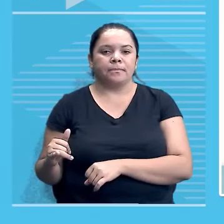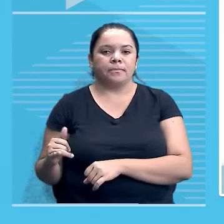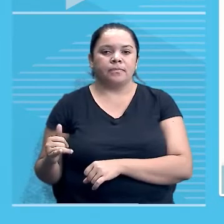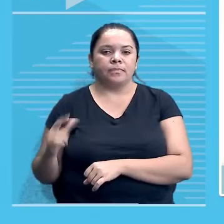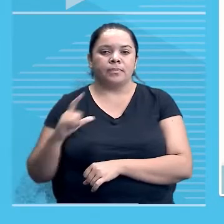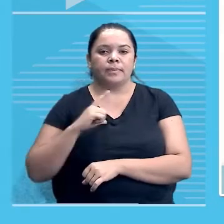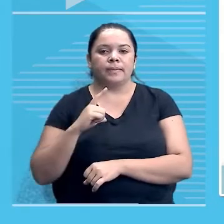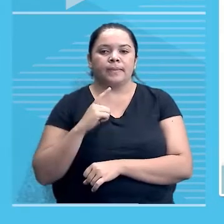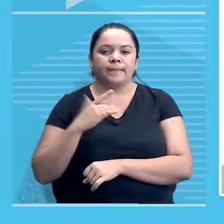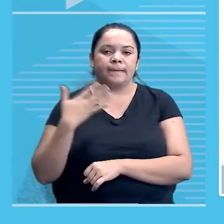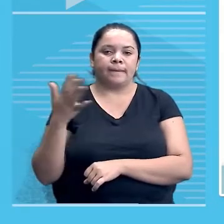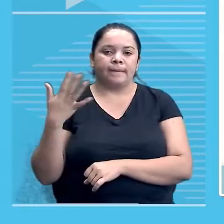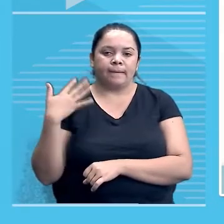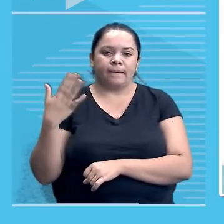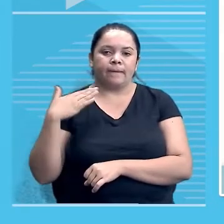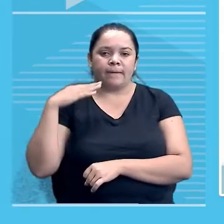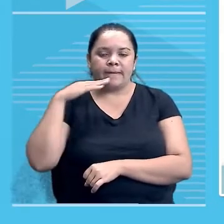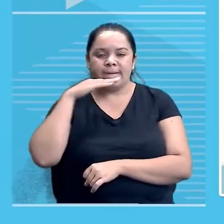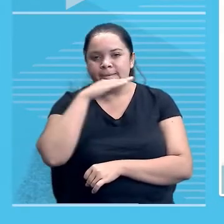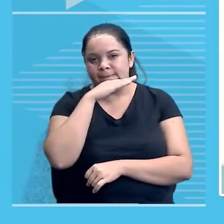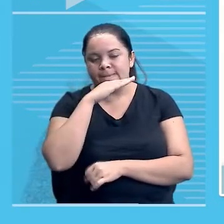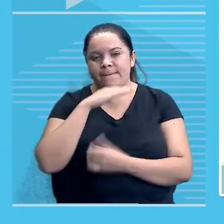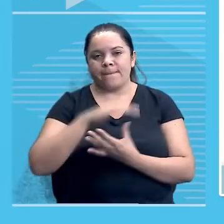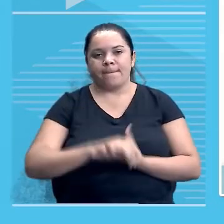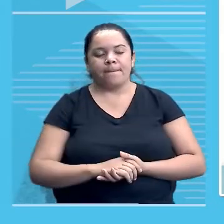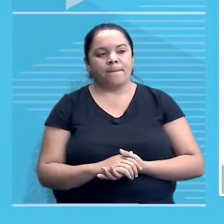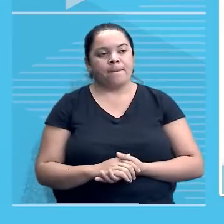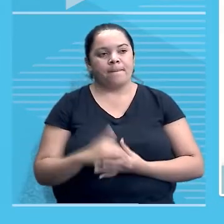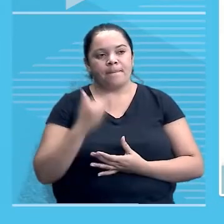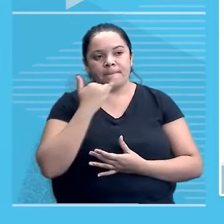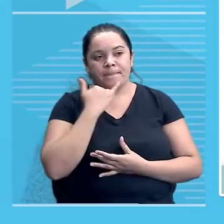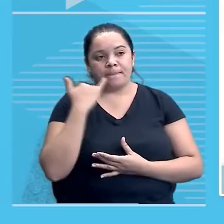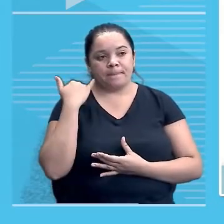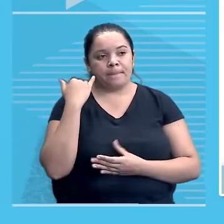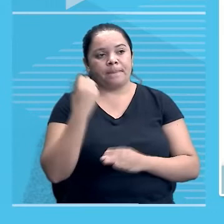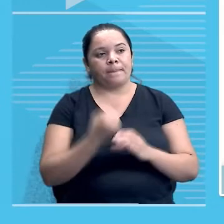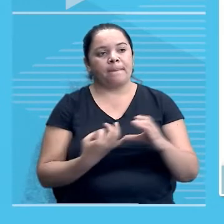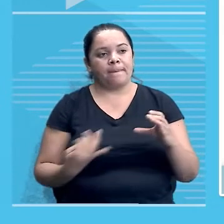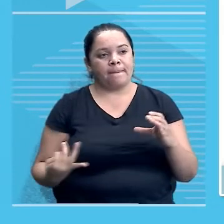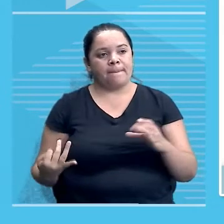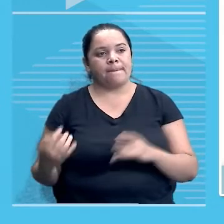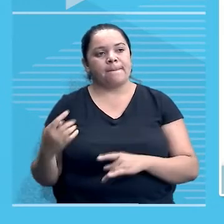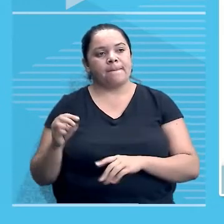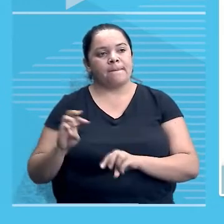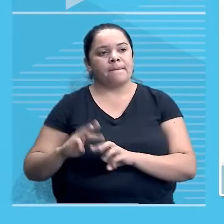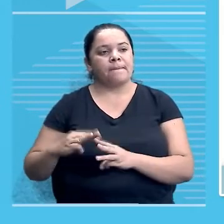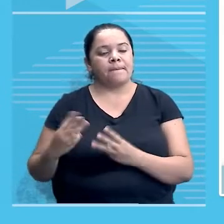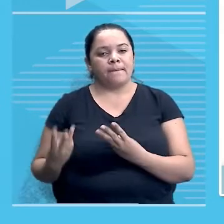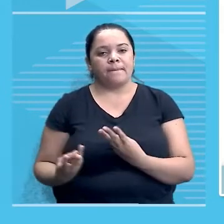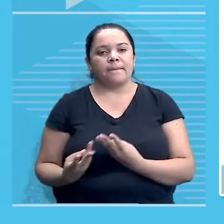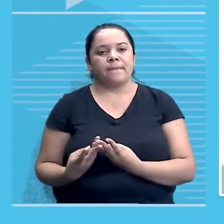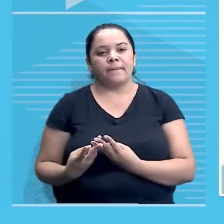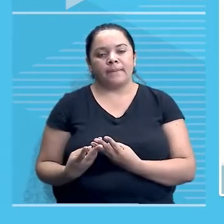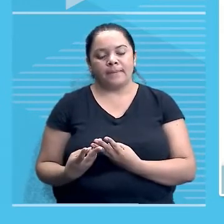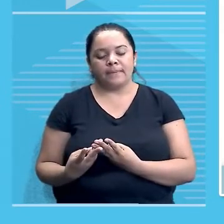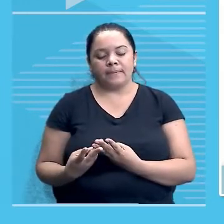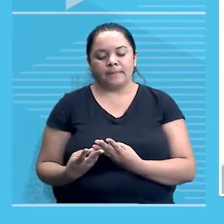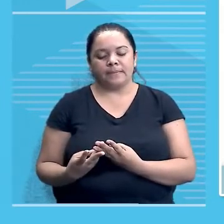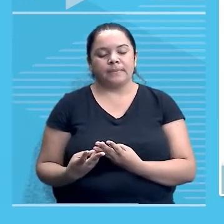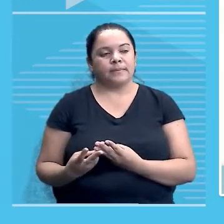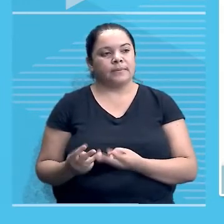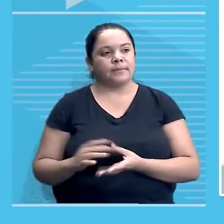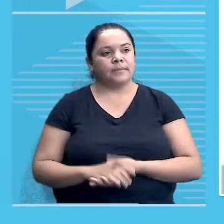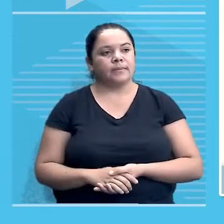aquecimento. Tá bom? Então, vai depender das características do material, né, do corpo, e